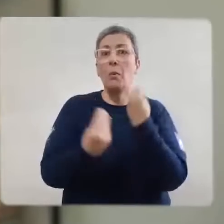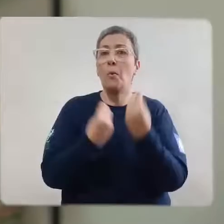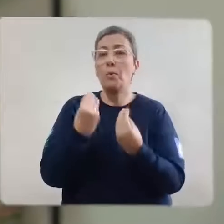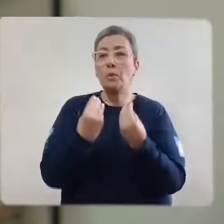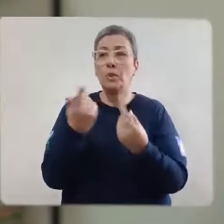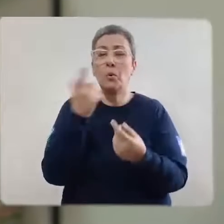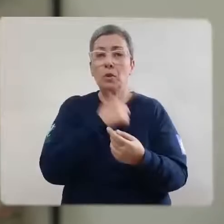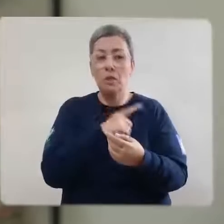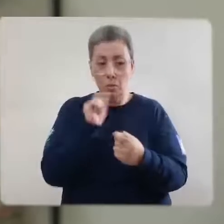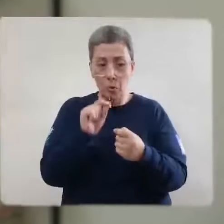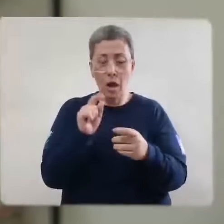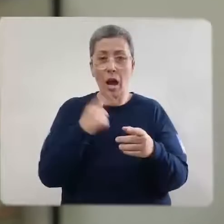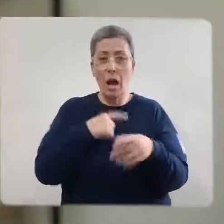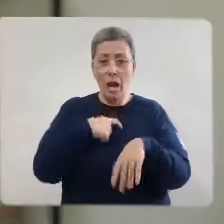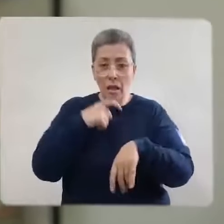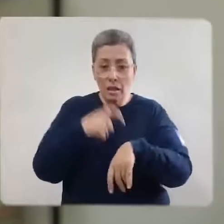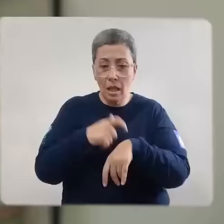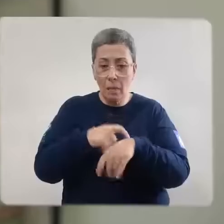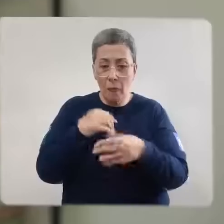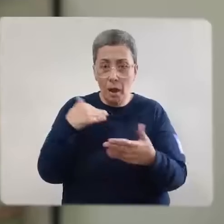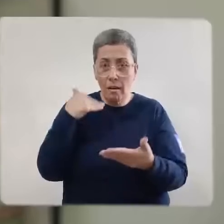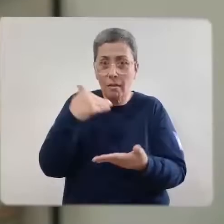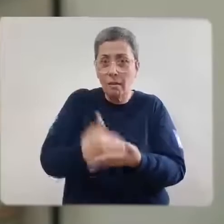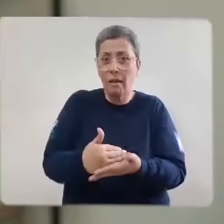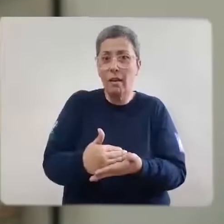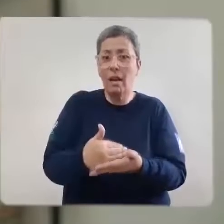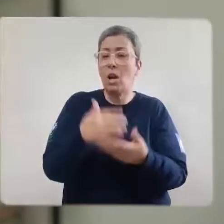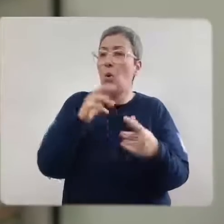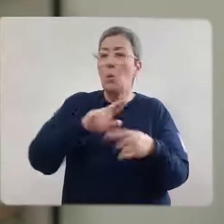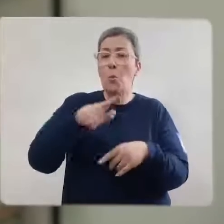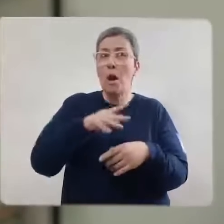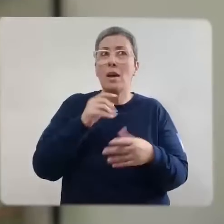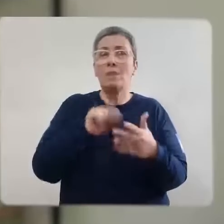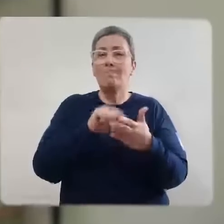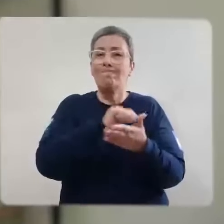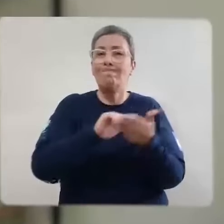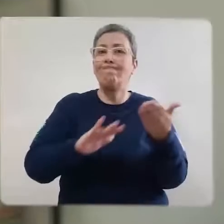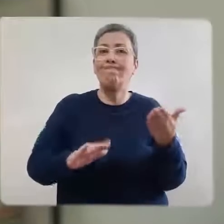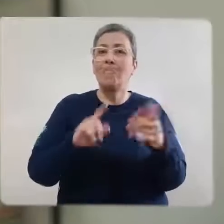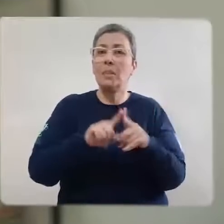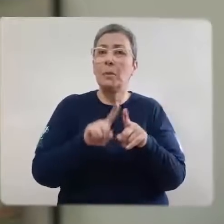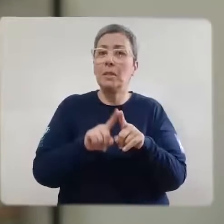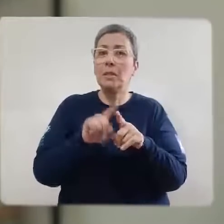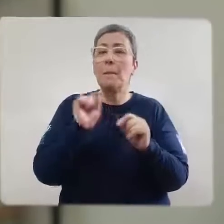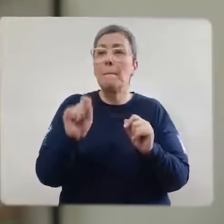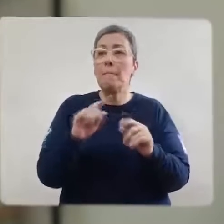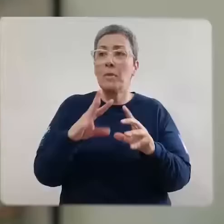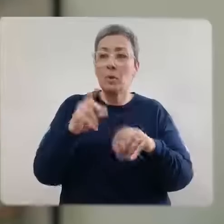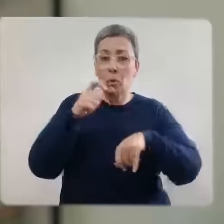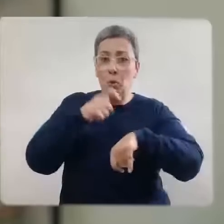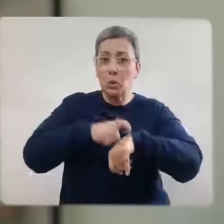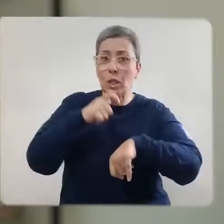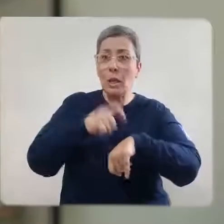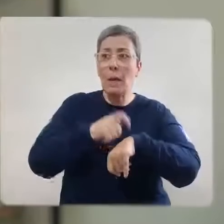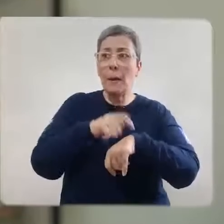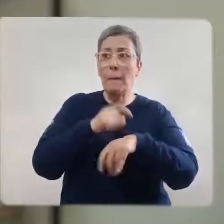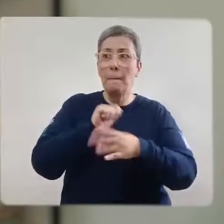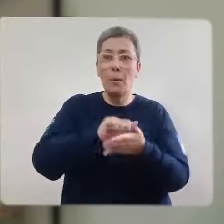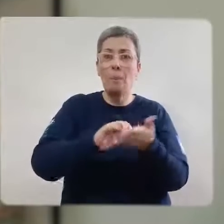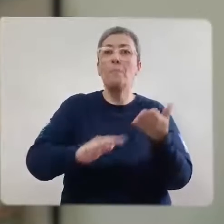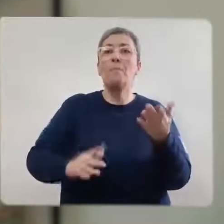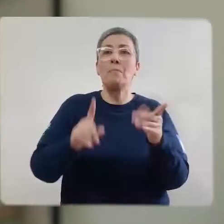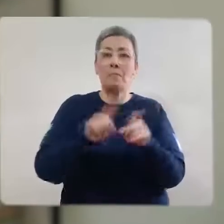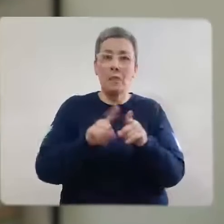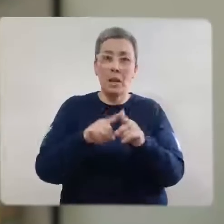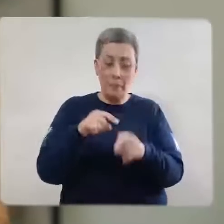ele conseguiu dar conta foi somente até ali. E não só da atividade, né, em si, mas do tempo da